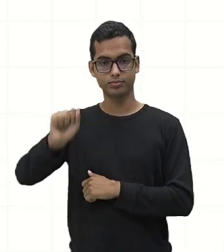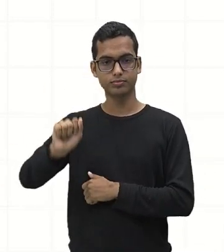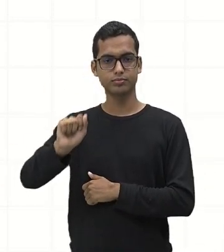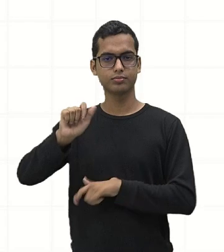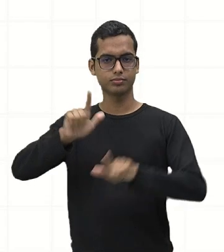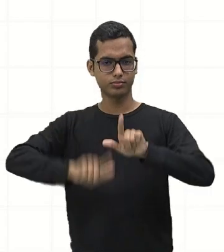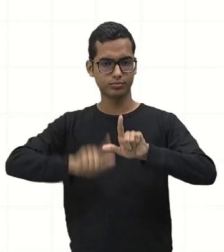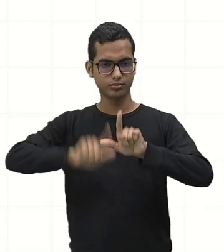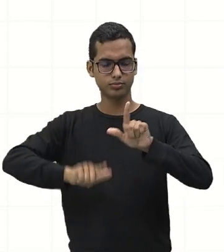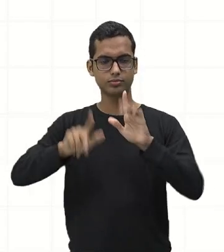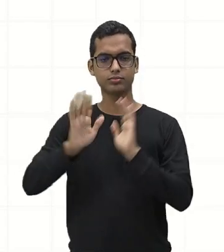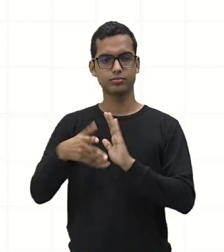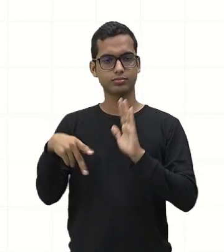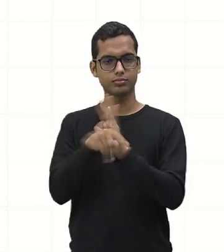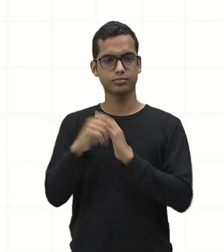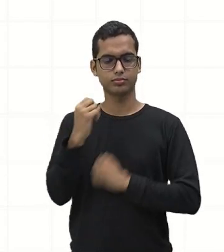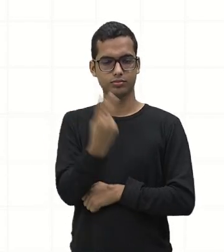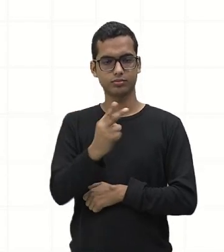letra A, 2 ao quadrado vezes 2 ao cubo, né?